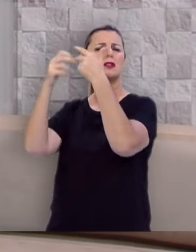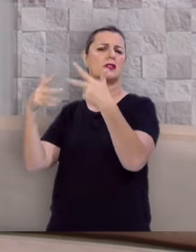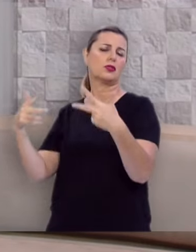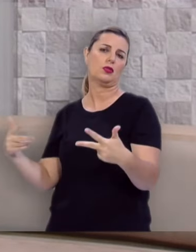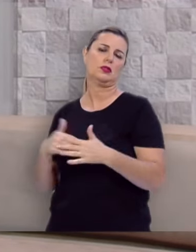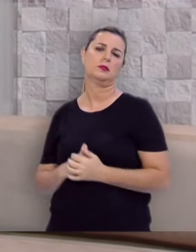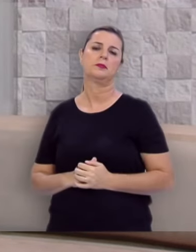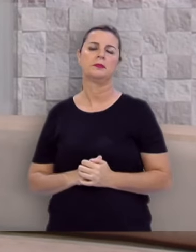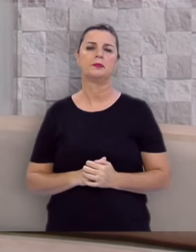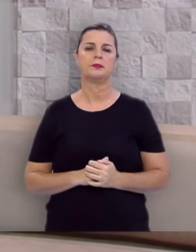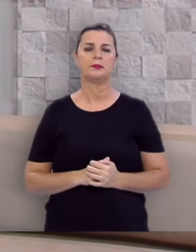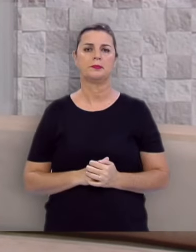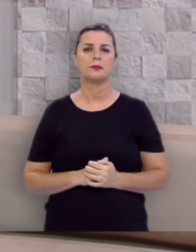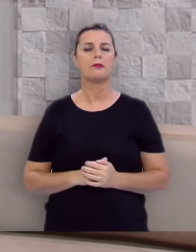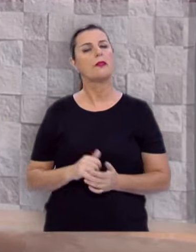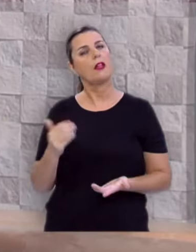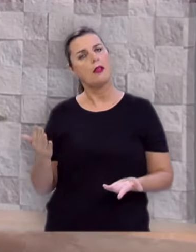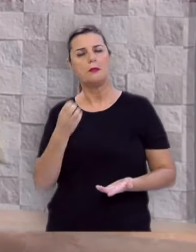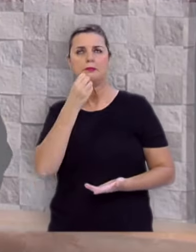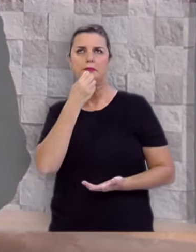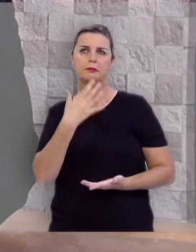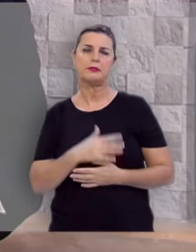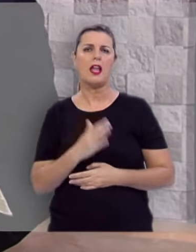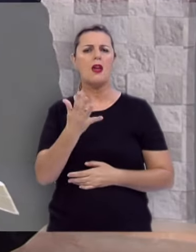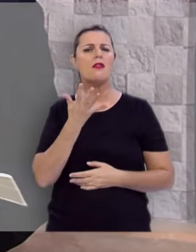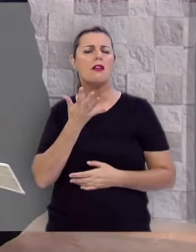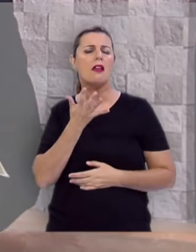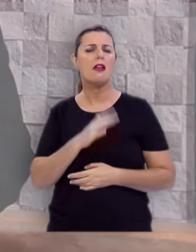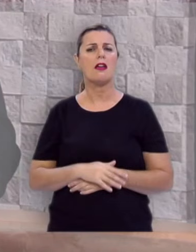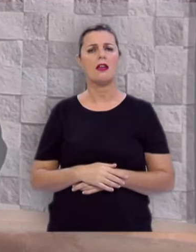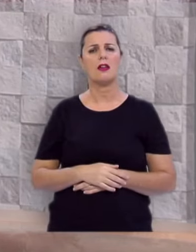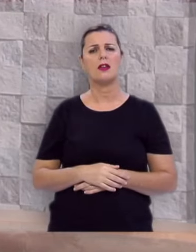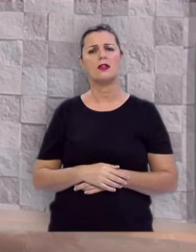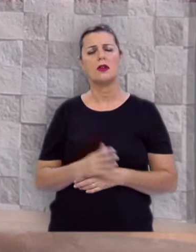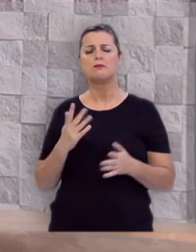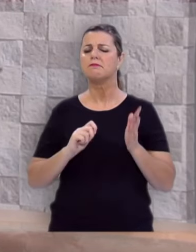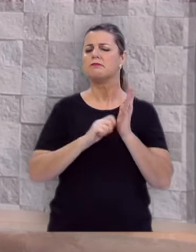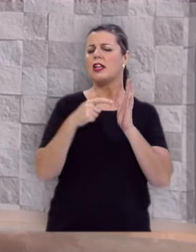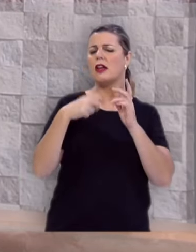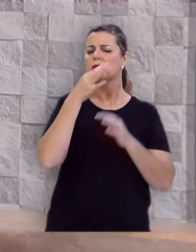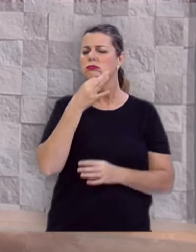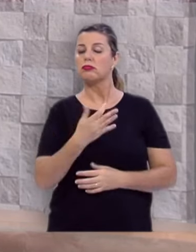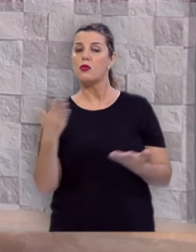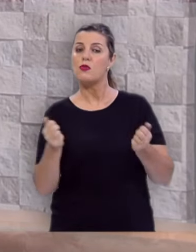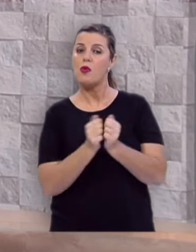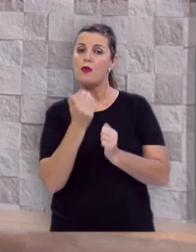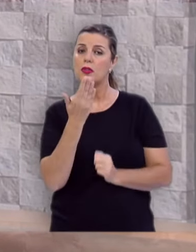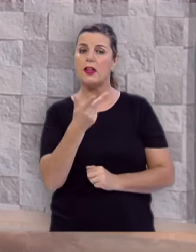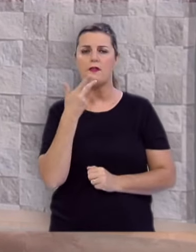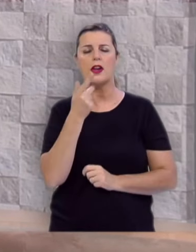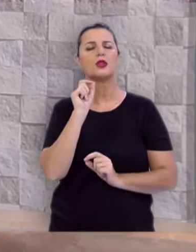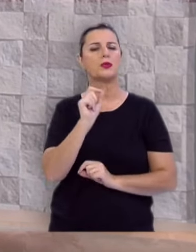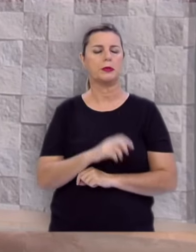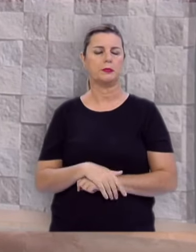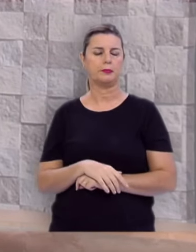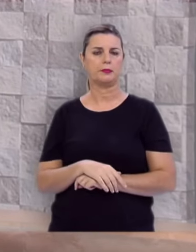e potestade. Pois bem, gente, então eu quero fechar este argumento com você